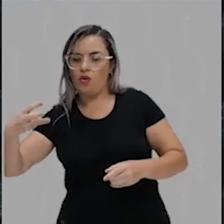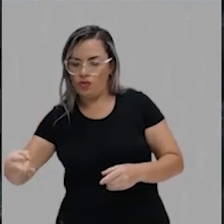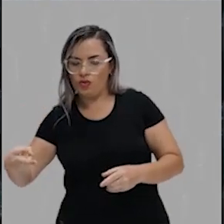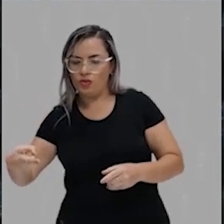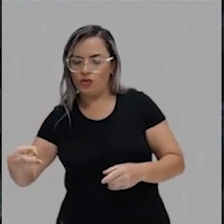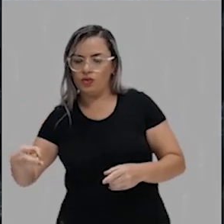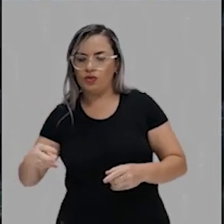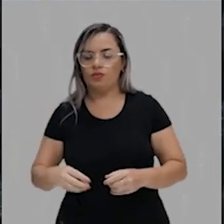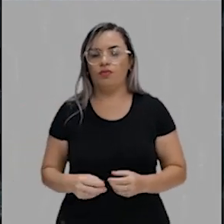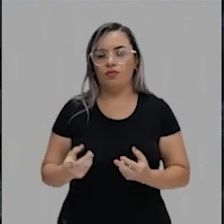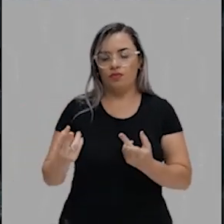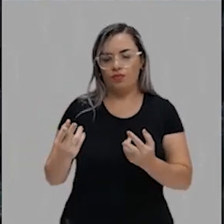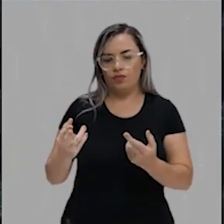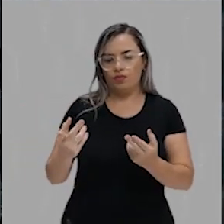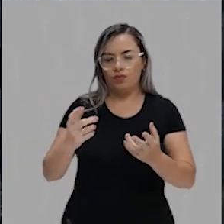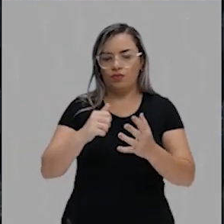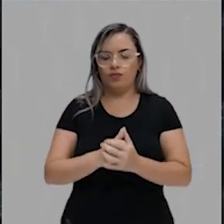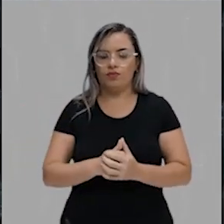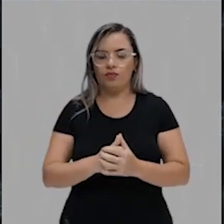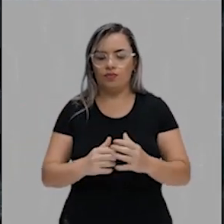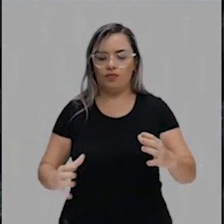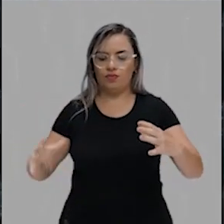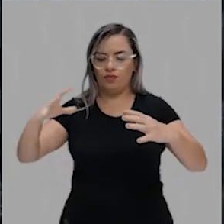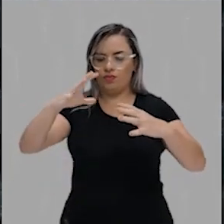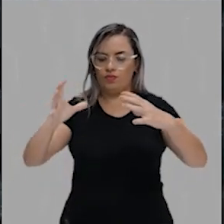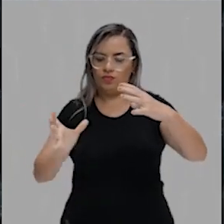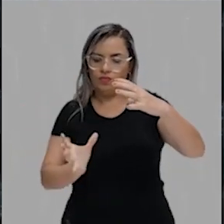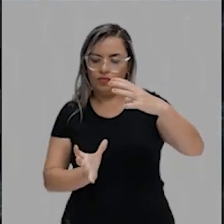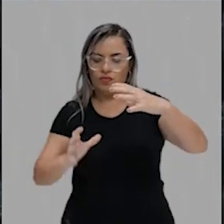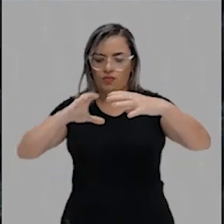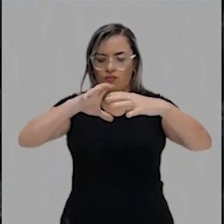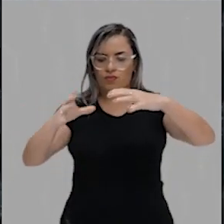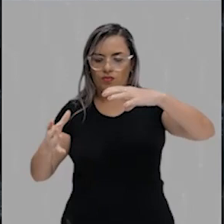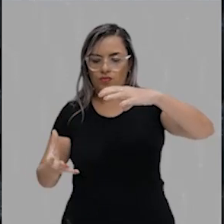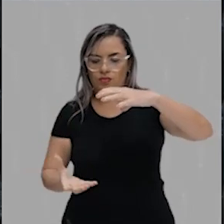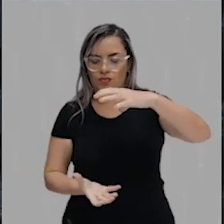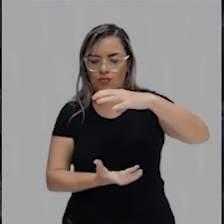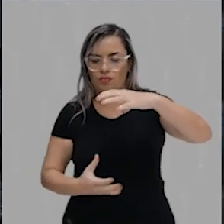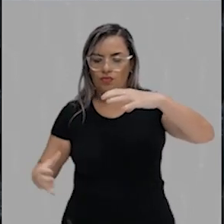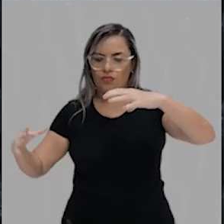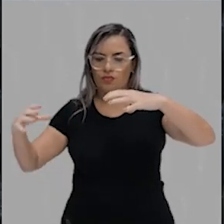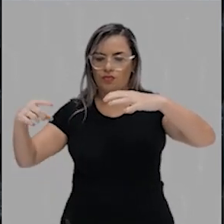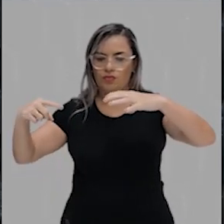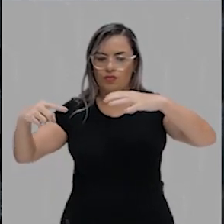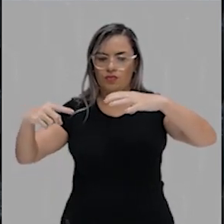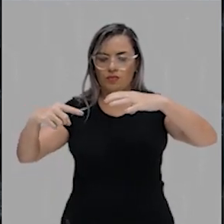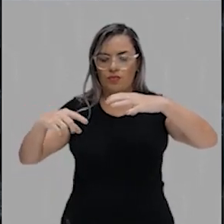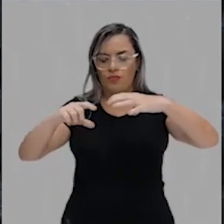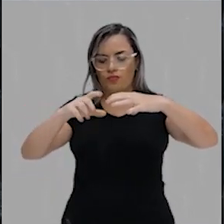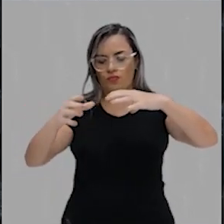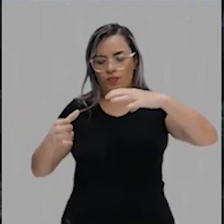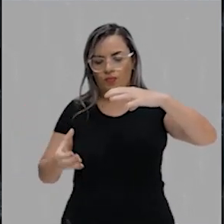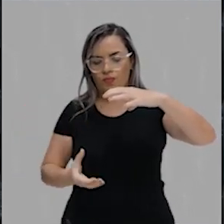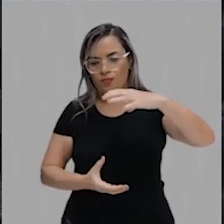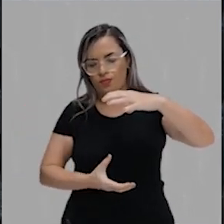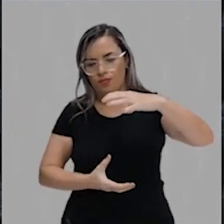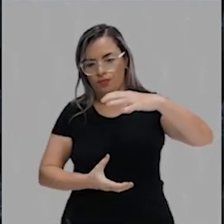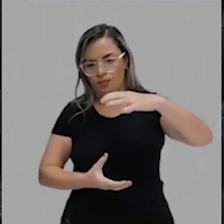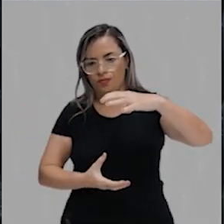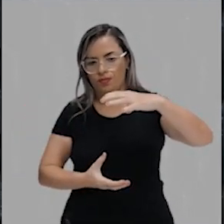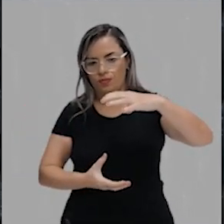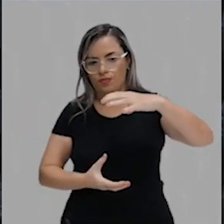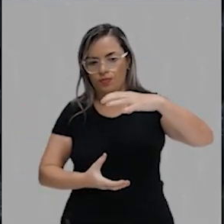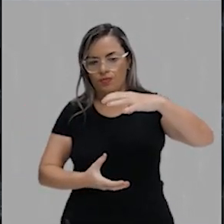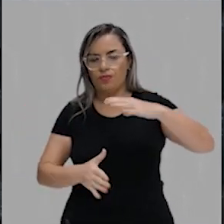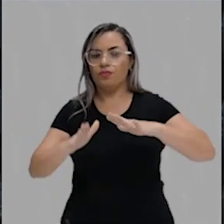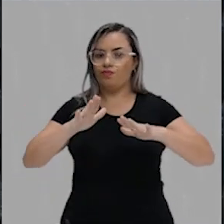maneira, o raio ultravioleta foi absorvido. Esses raios aqui, pessoal, é importante que a gente se proteja contra eles, porque eles podem